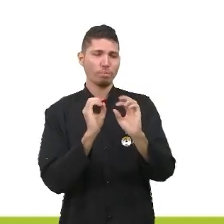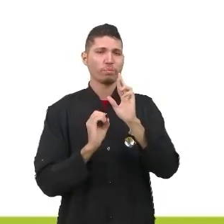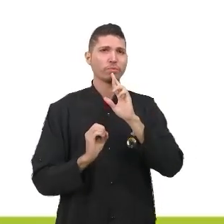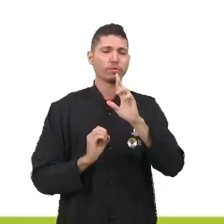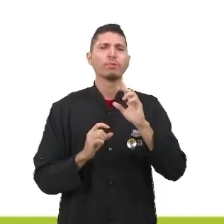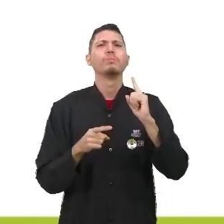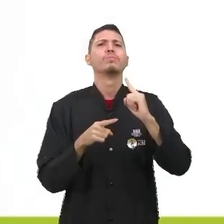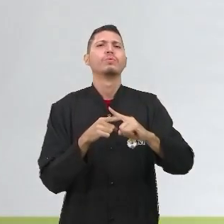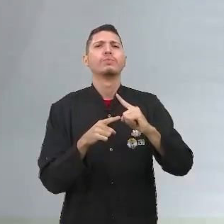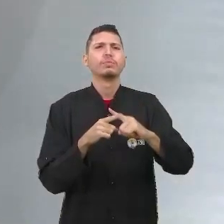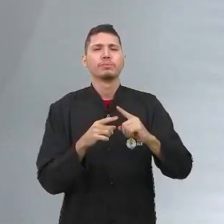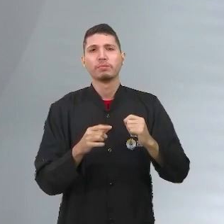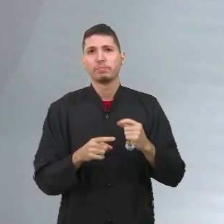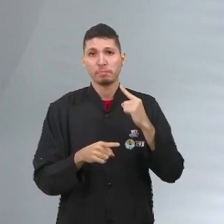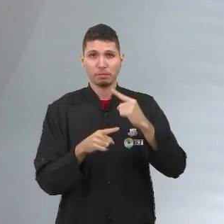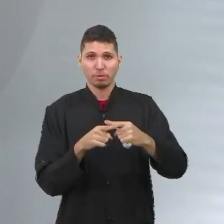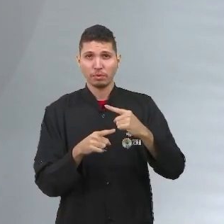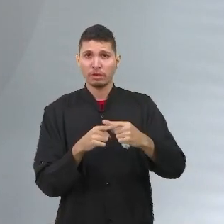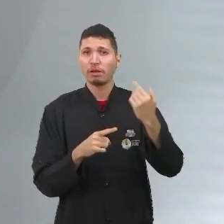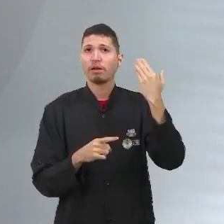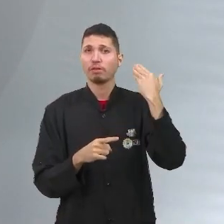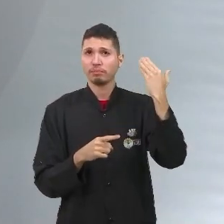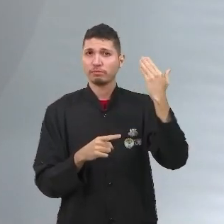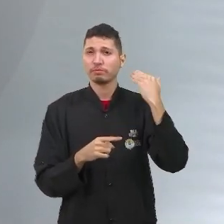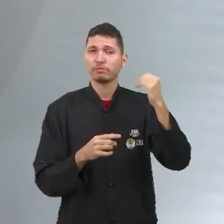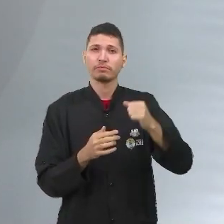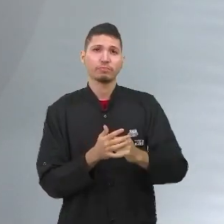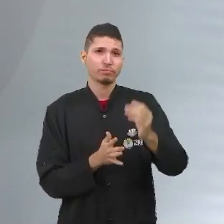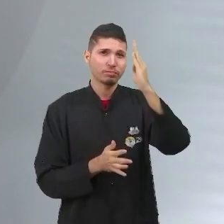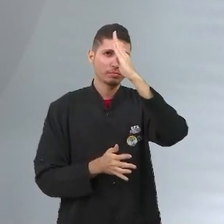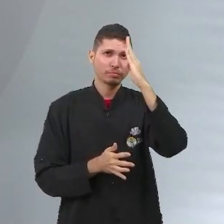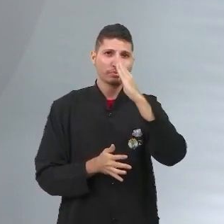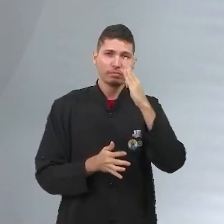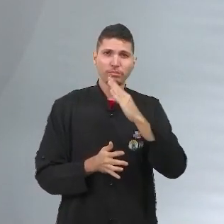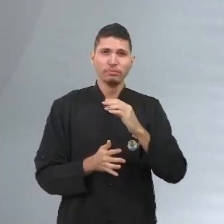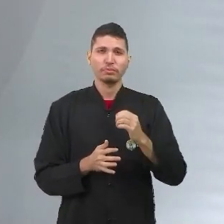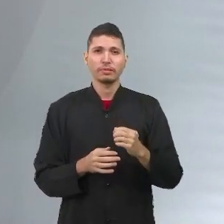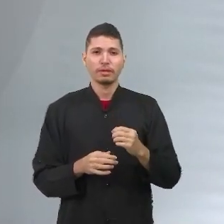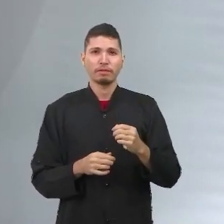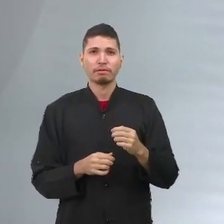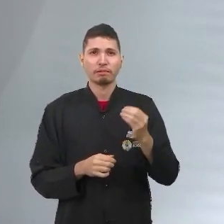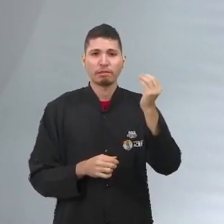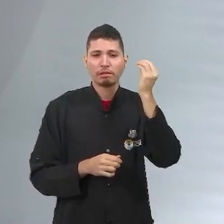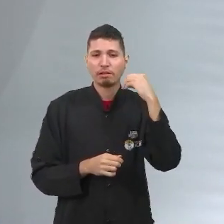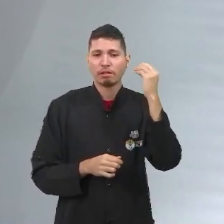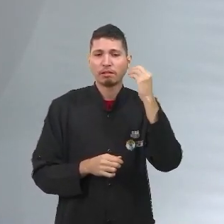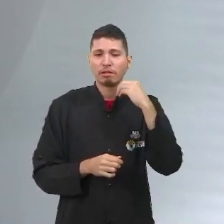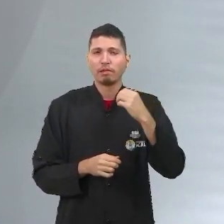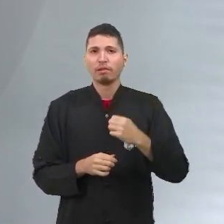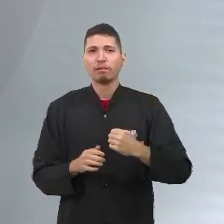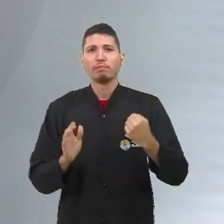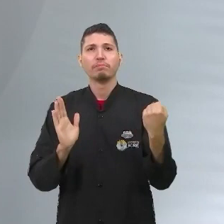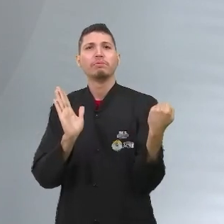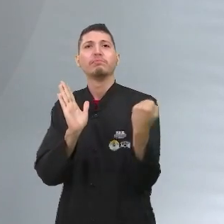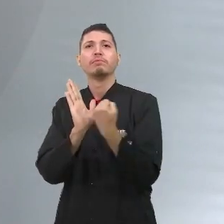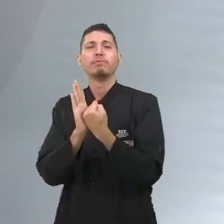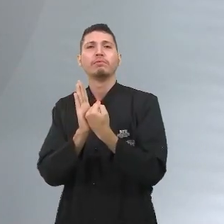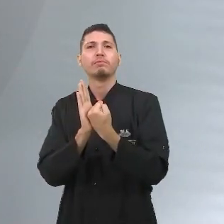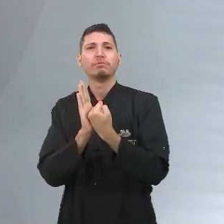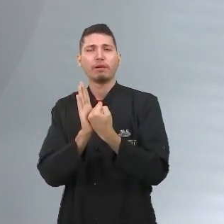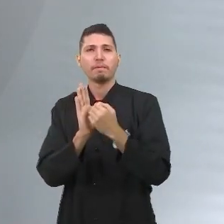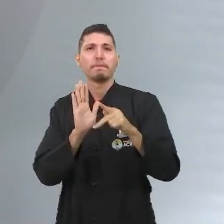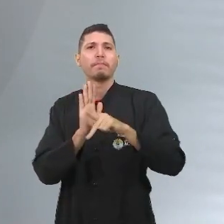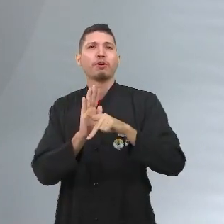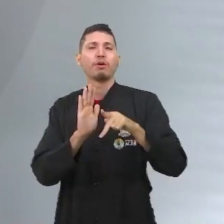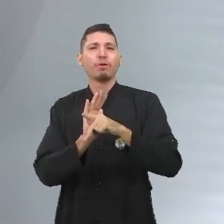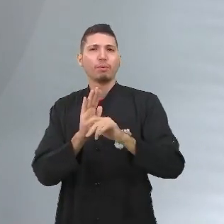é justamente o momento em que o Brasil, né, estava ali em busca da sua identidade. Então, fazia várias perguntas mesmo, questionamentos de